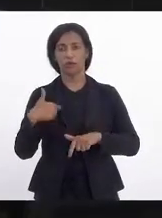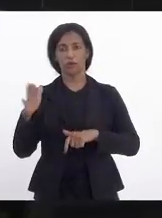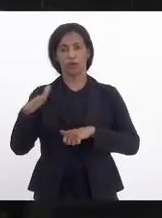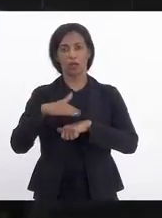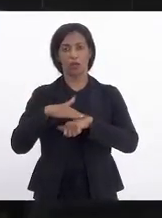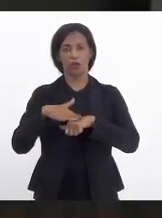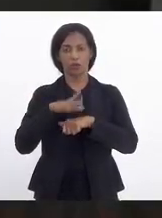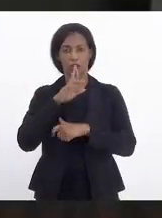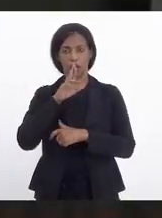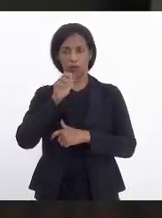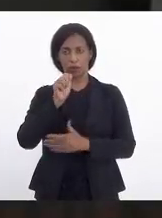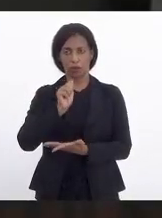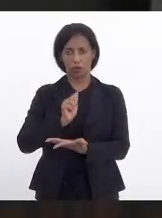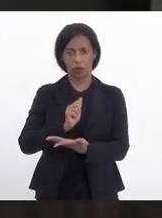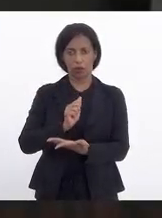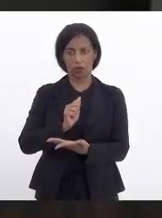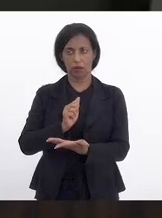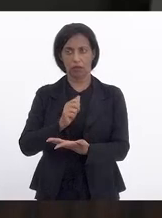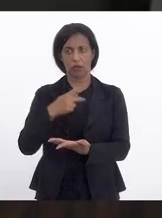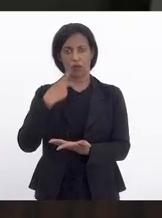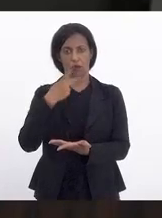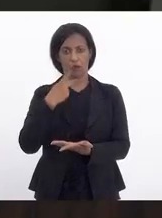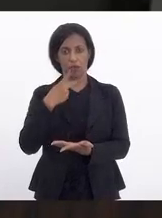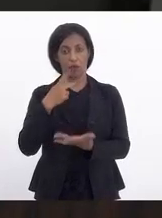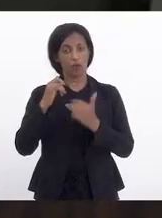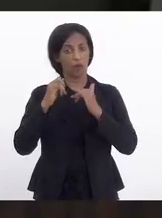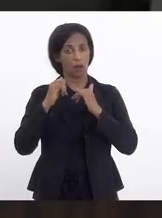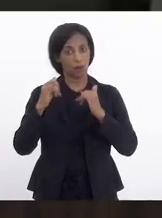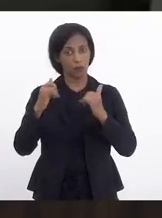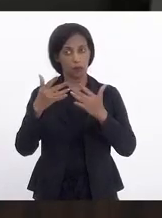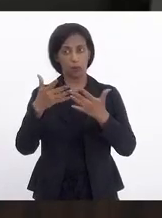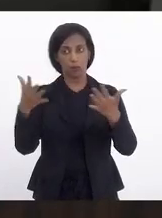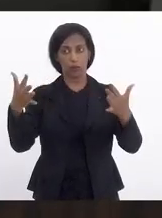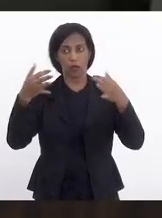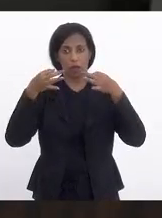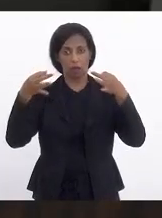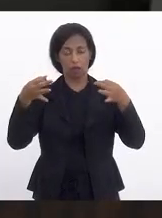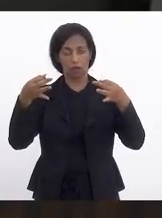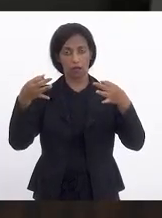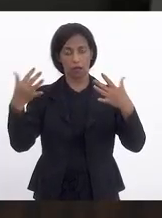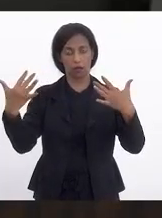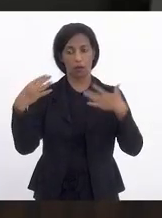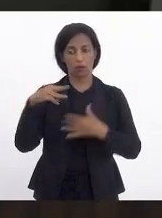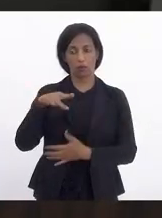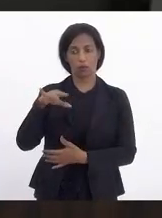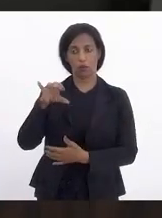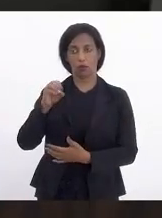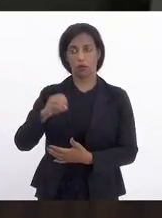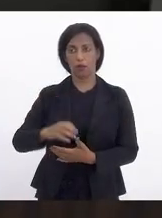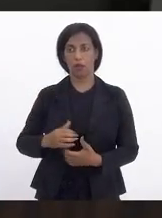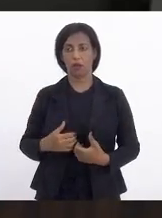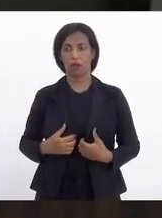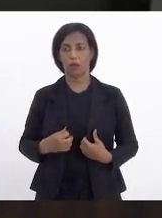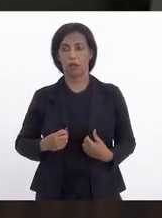conversei com o Rodrigo Amorim vou falar aqui publicamente quero que atenção do Márcio Alberto